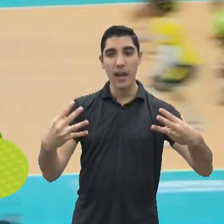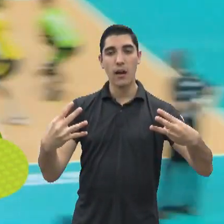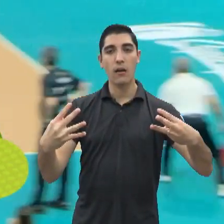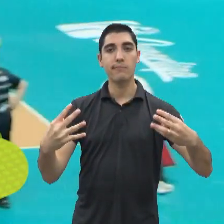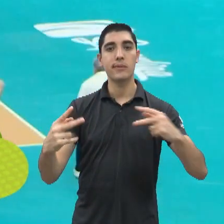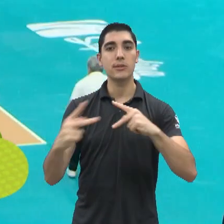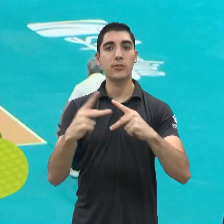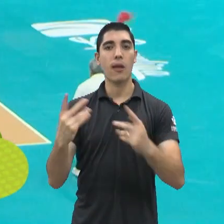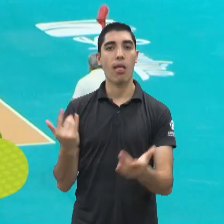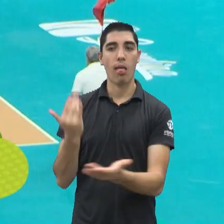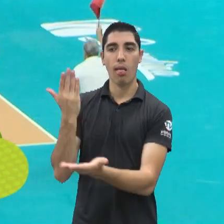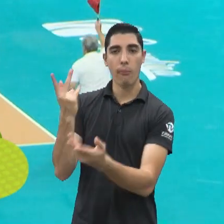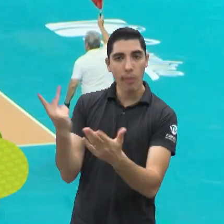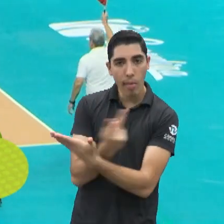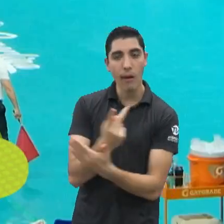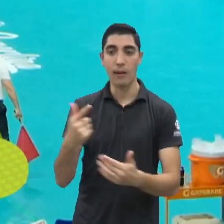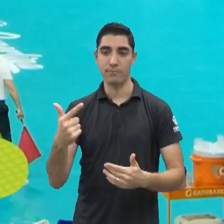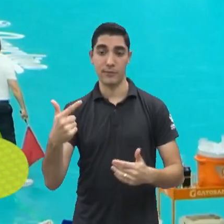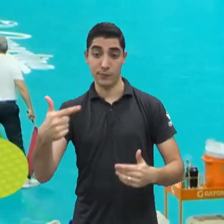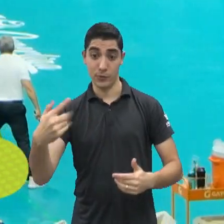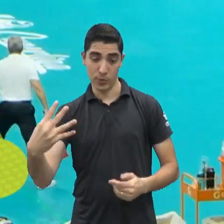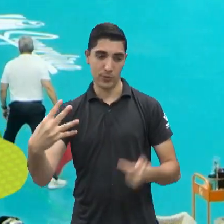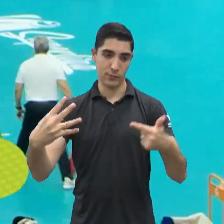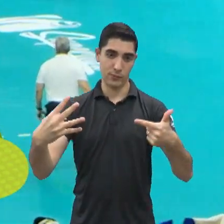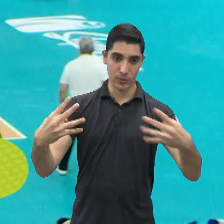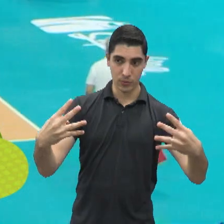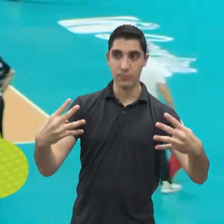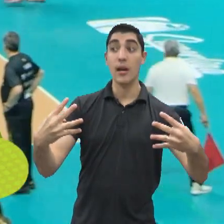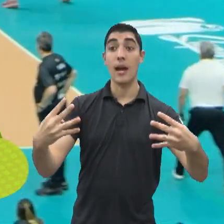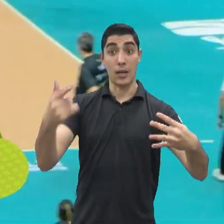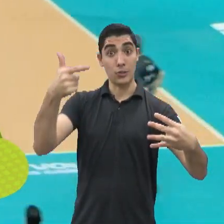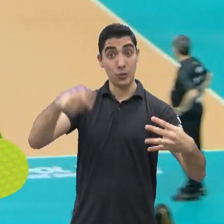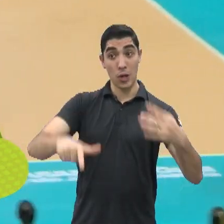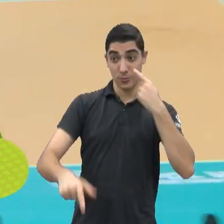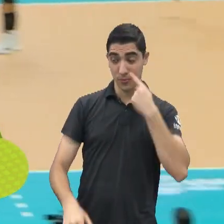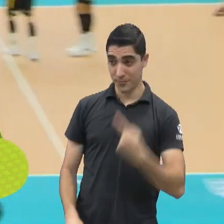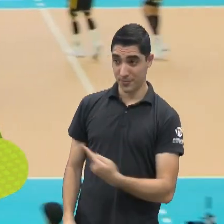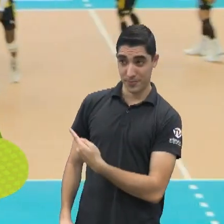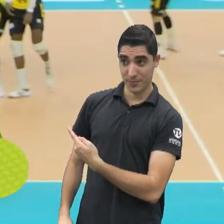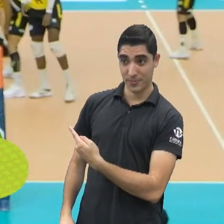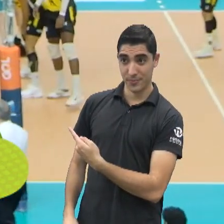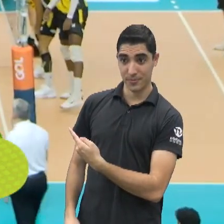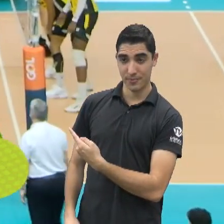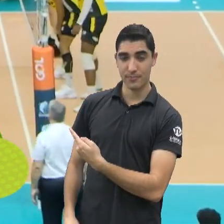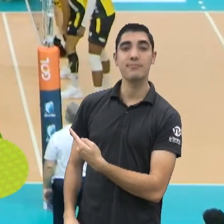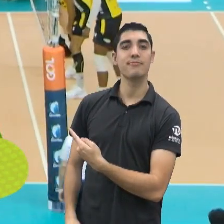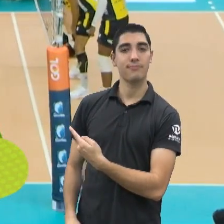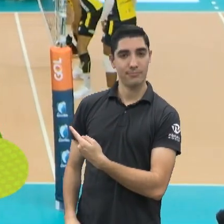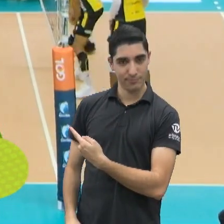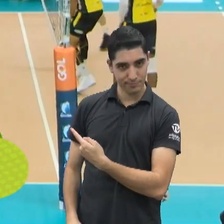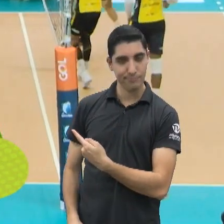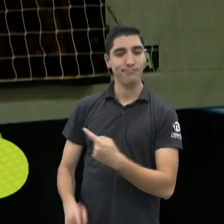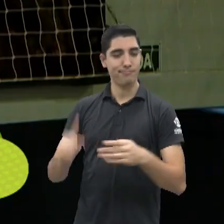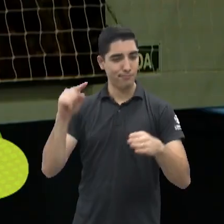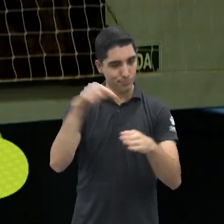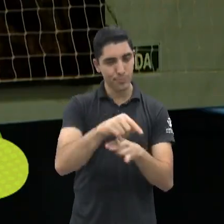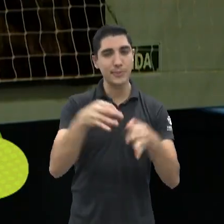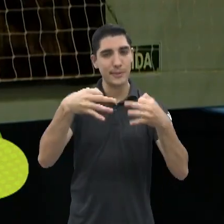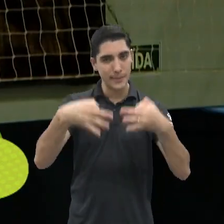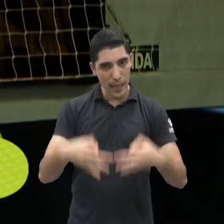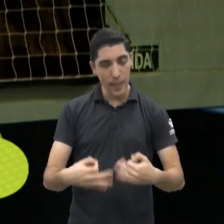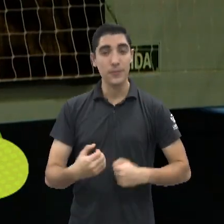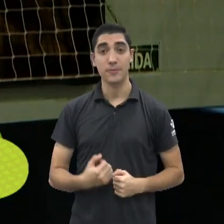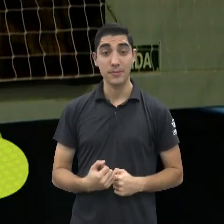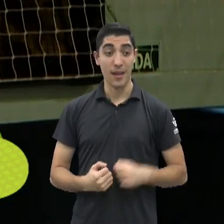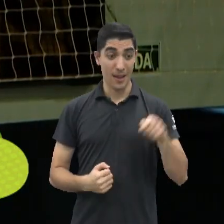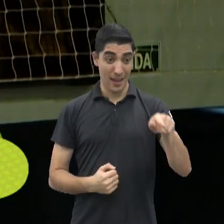lado, 24-24. Mais uma chance, saque do Praia Clube e bola dentro dessa vez. Praia